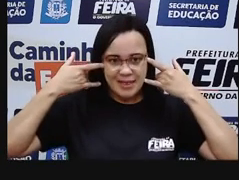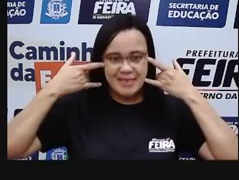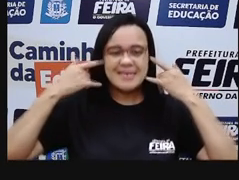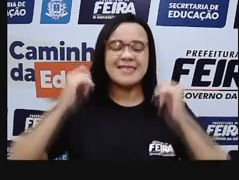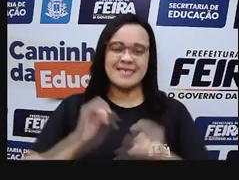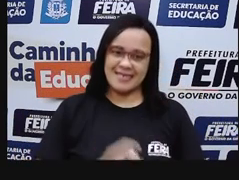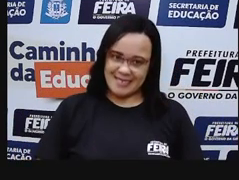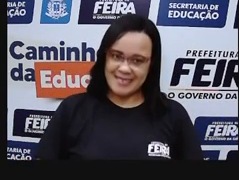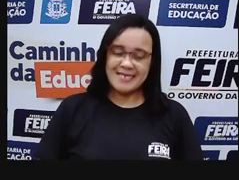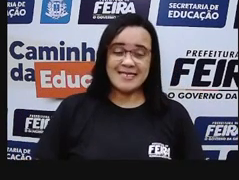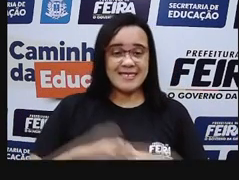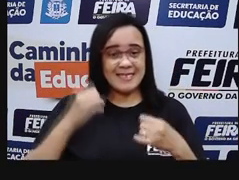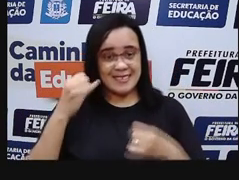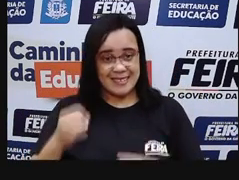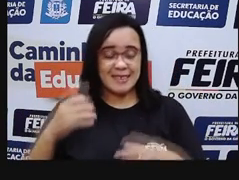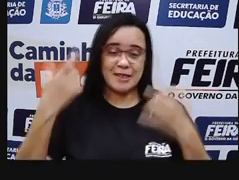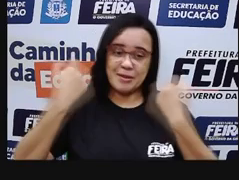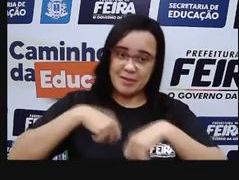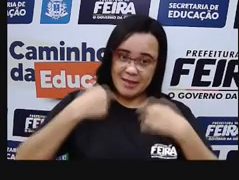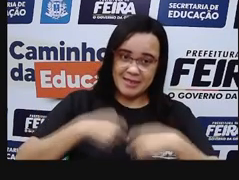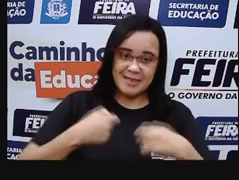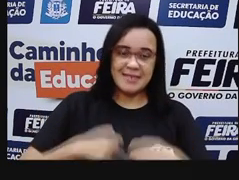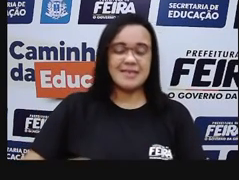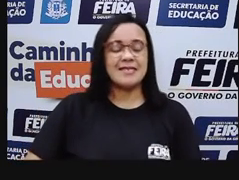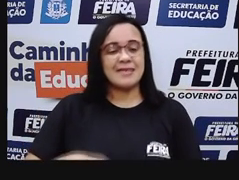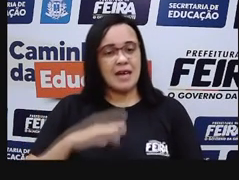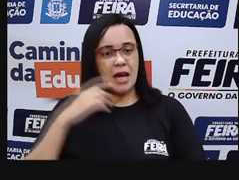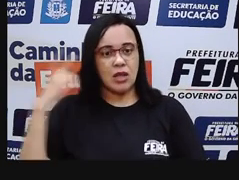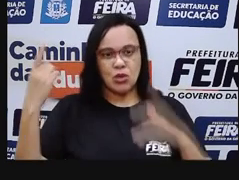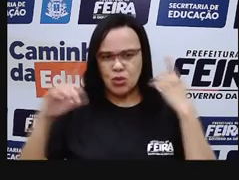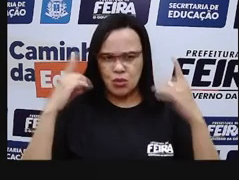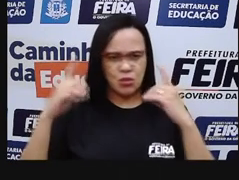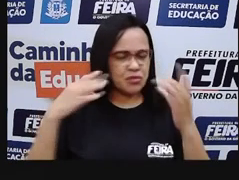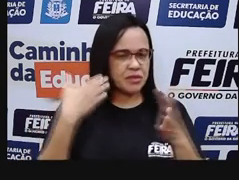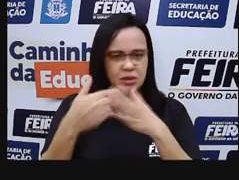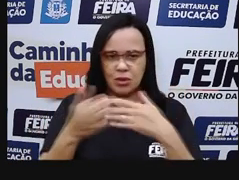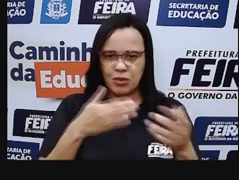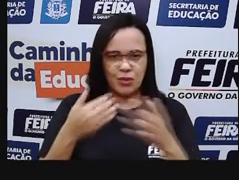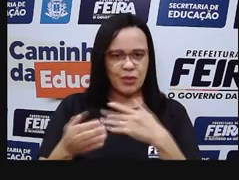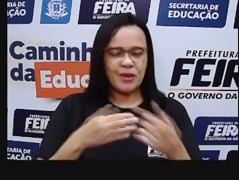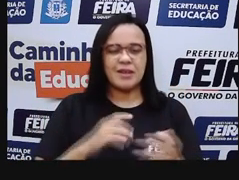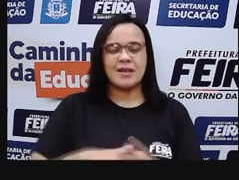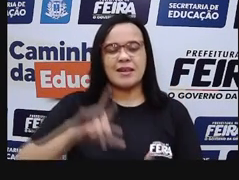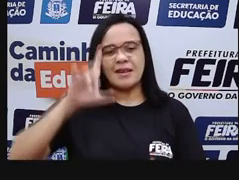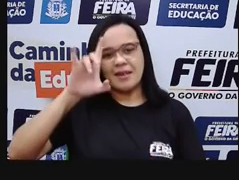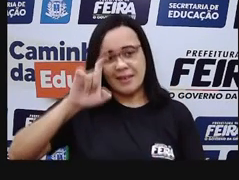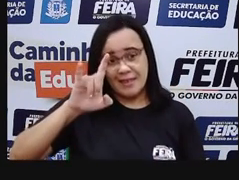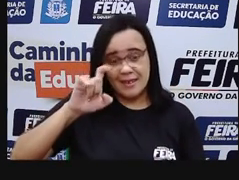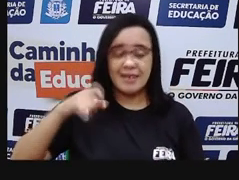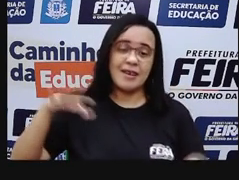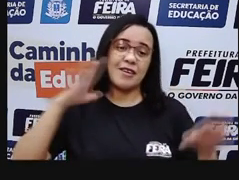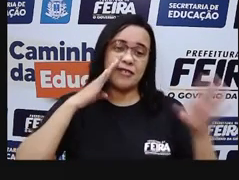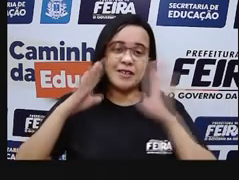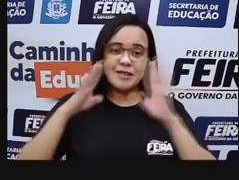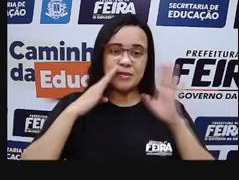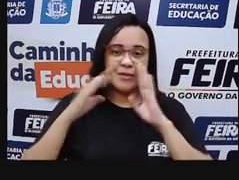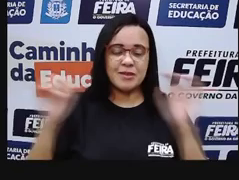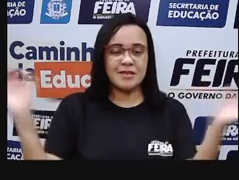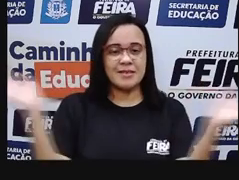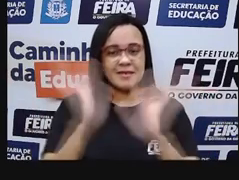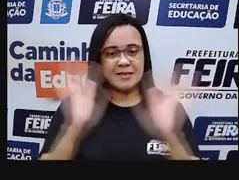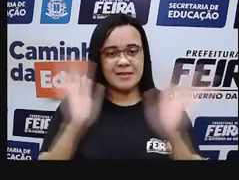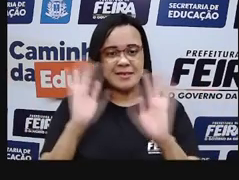sim precisar de mim quiser tirar algumas dúvidas entre em contato comigo pelas redes sociais